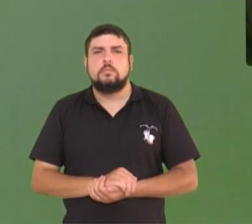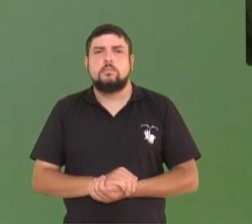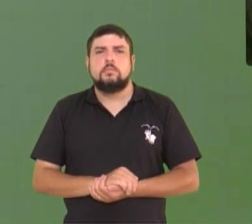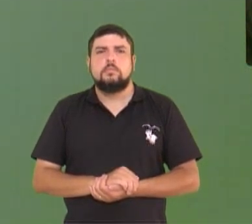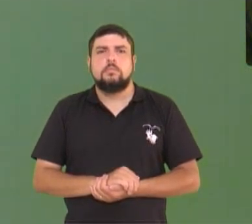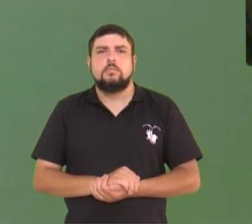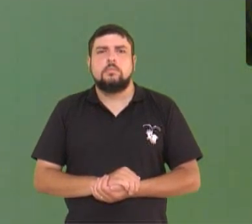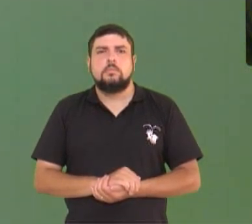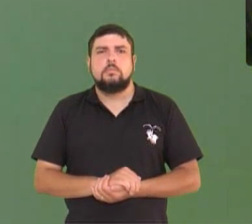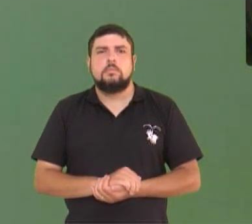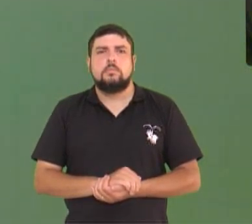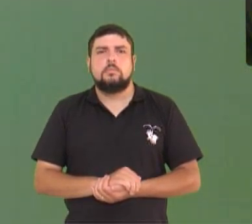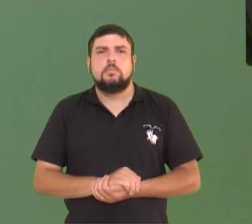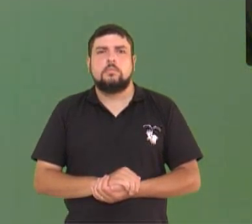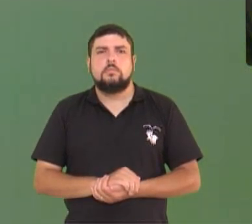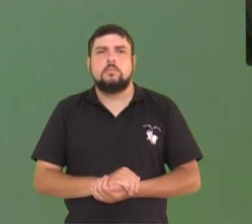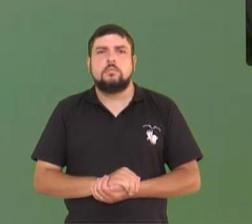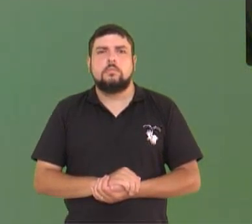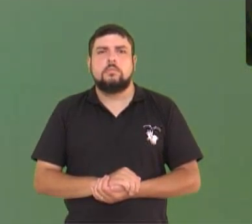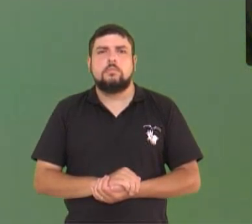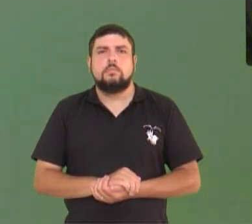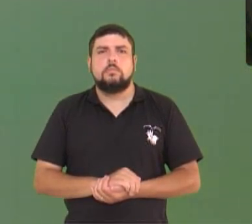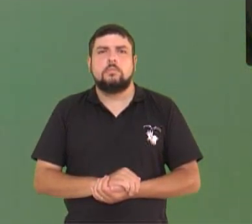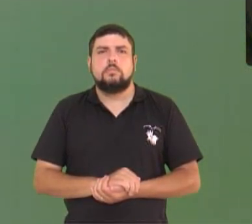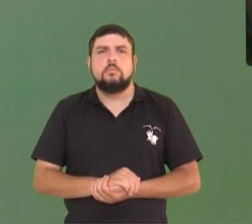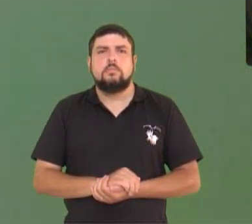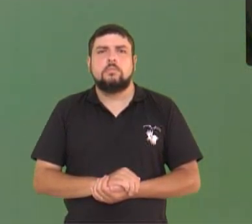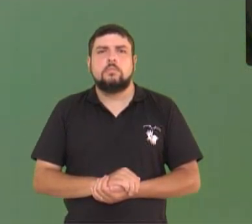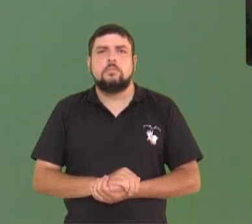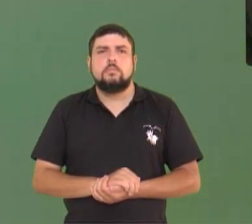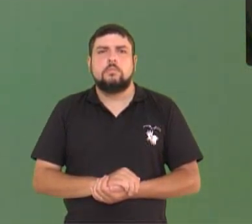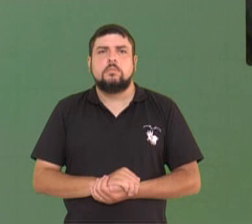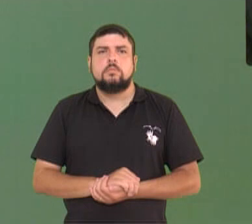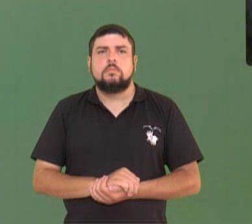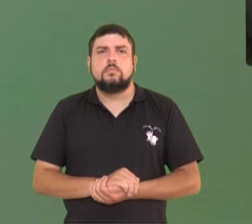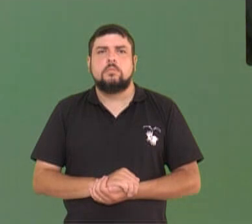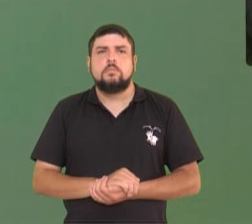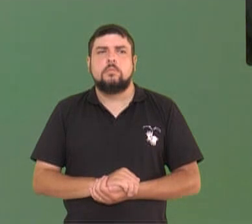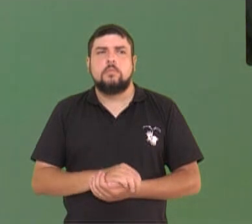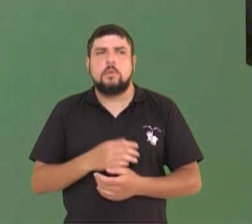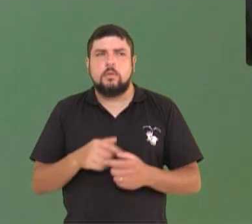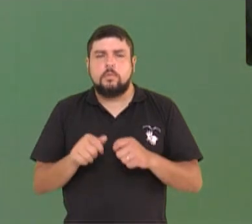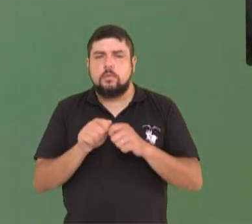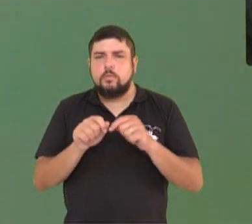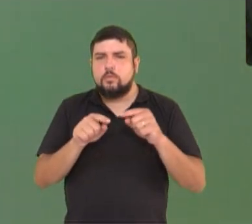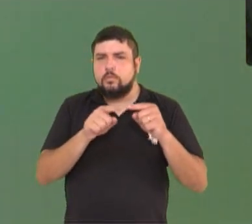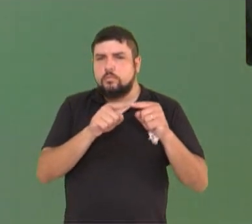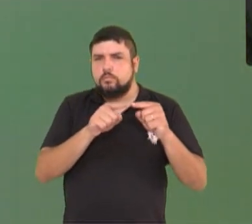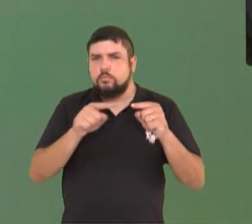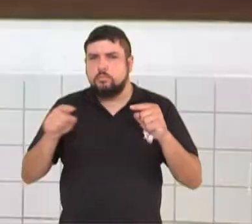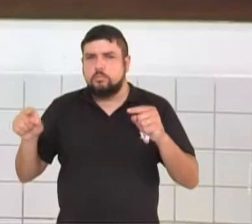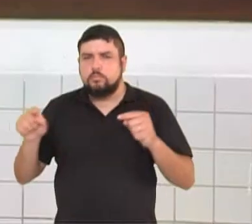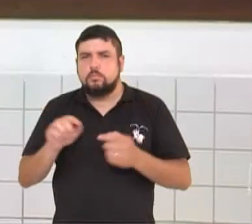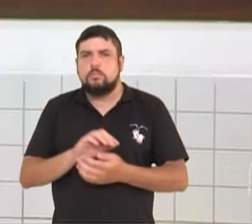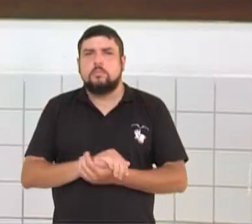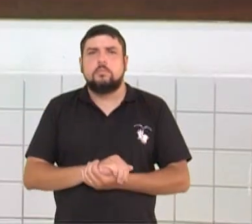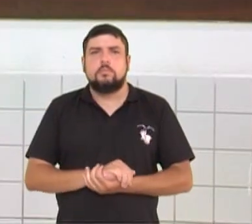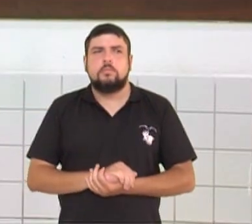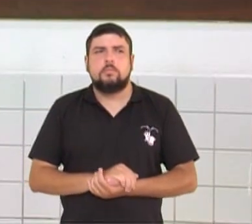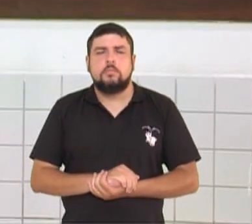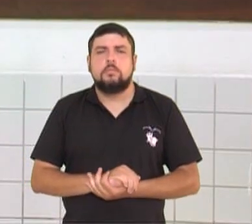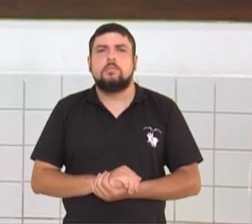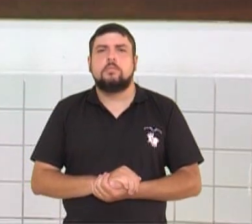aquele colchetinho virado para fora, que também dá no mesmo. Vamos fazer aqui a reta, então. X é maior ou igual a menos 15. Eu vou colocar